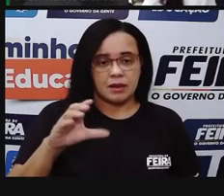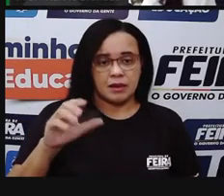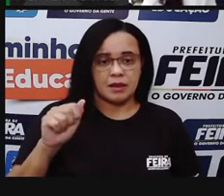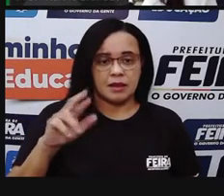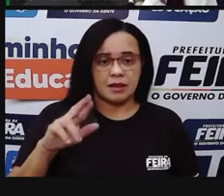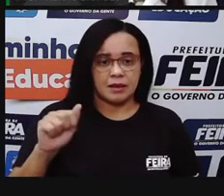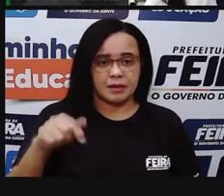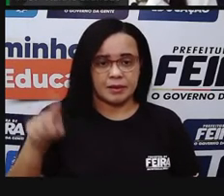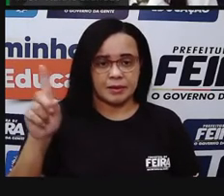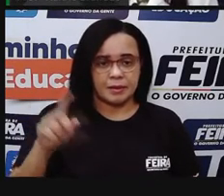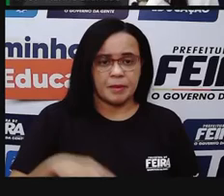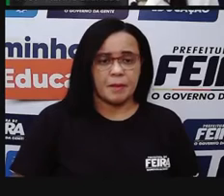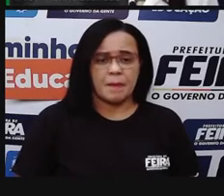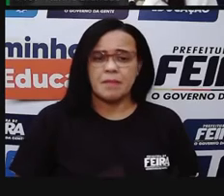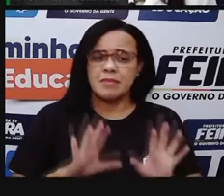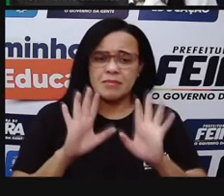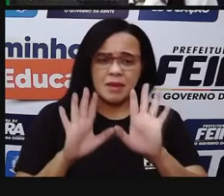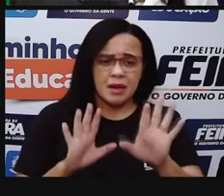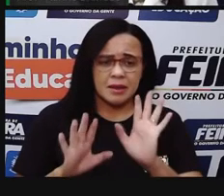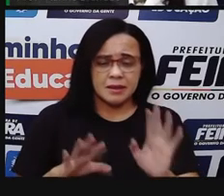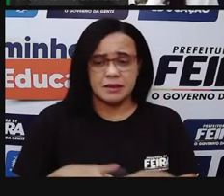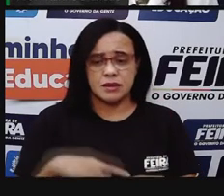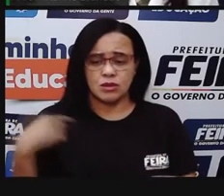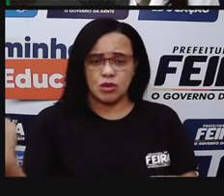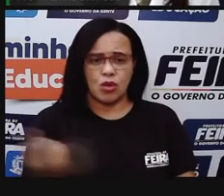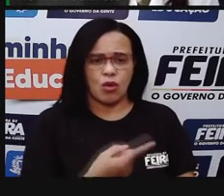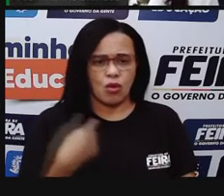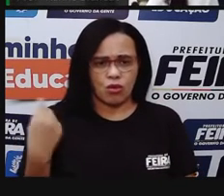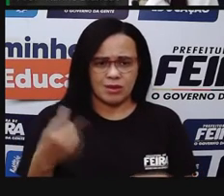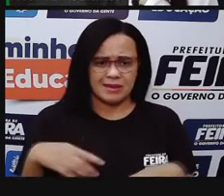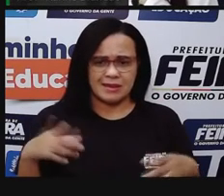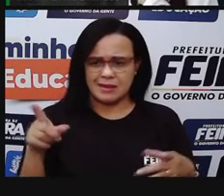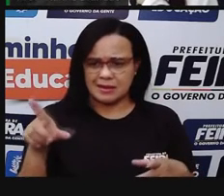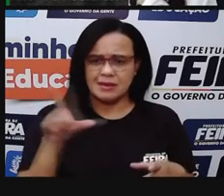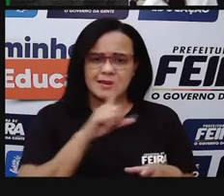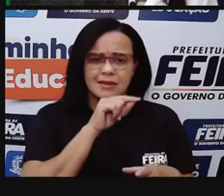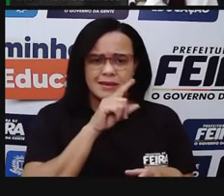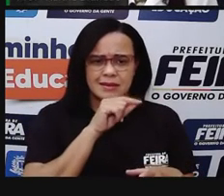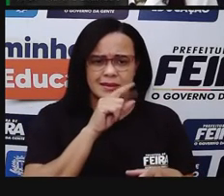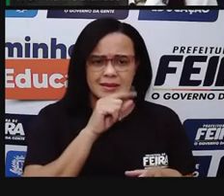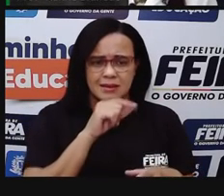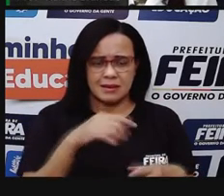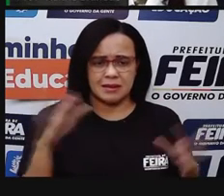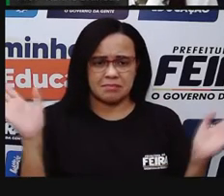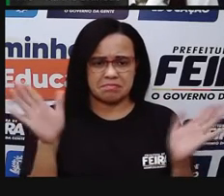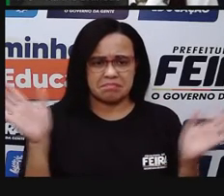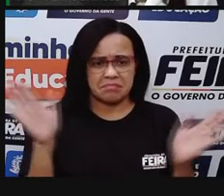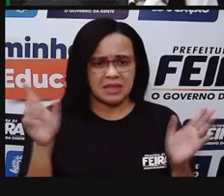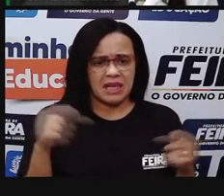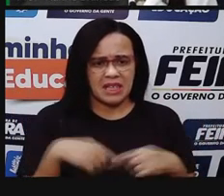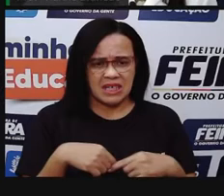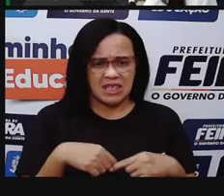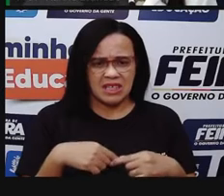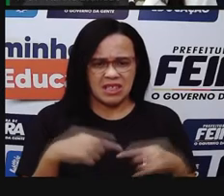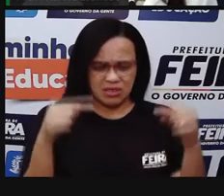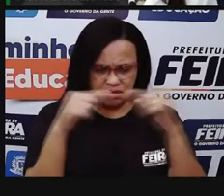essa ave temos algum parentesco, vamos pensar assim, alguma aproximação,